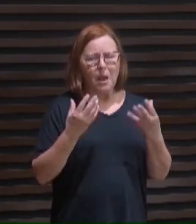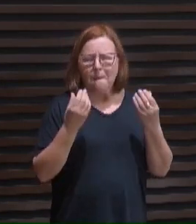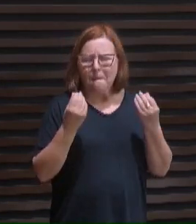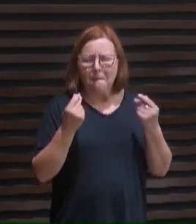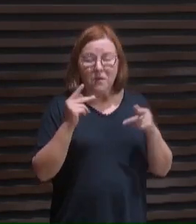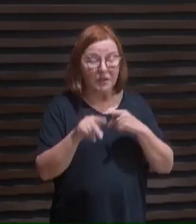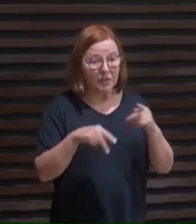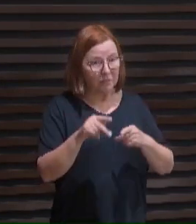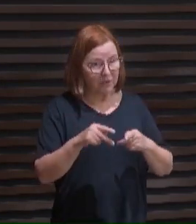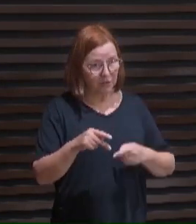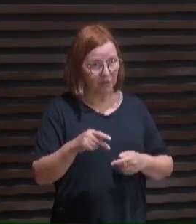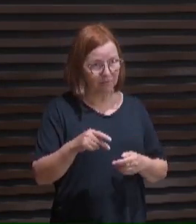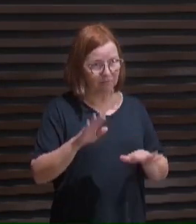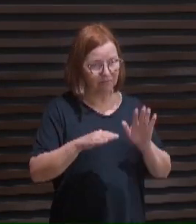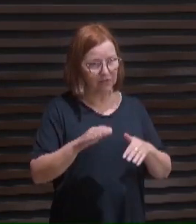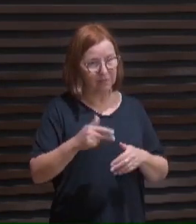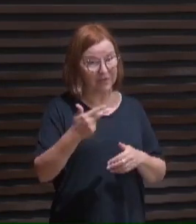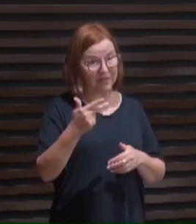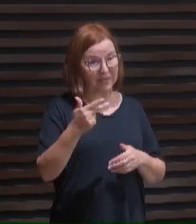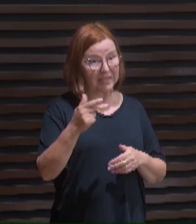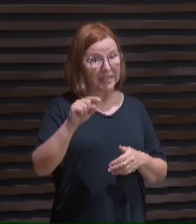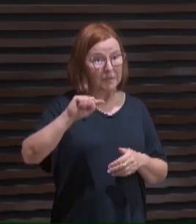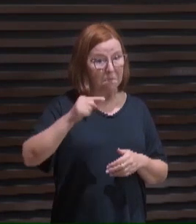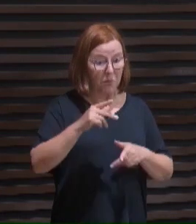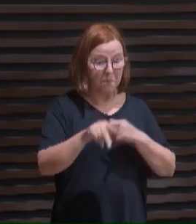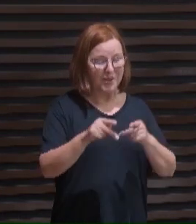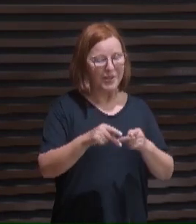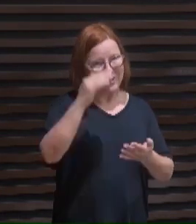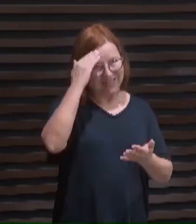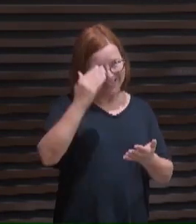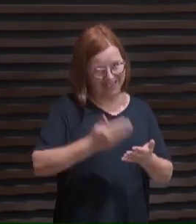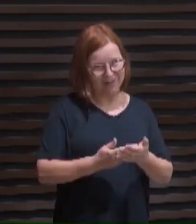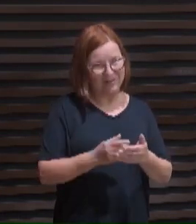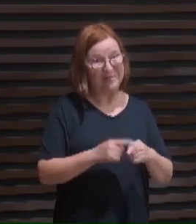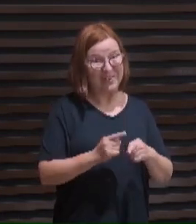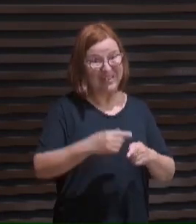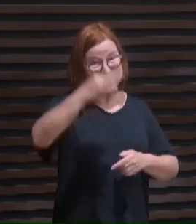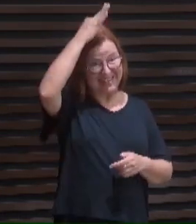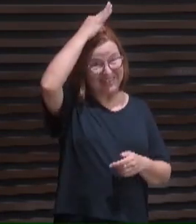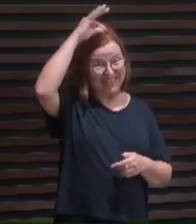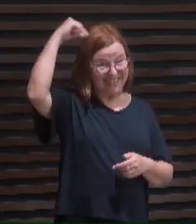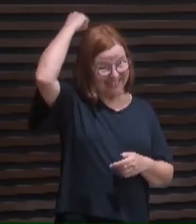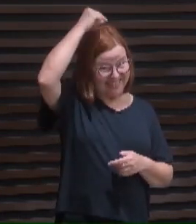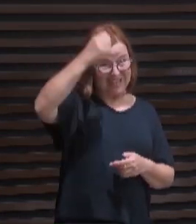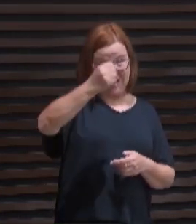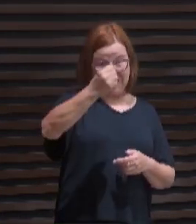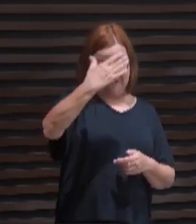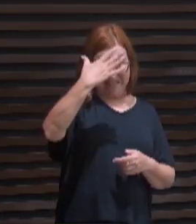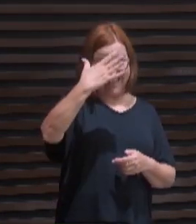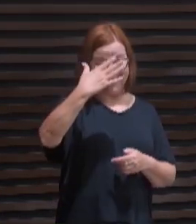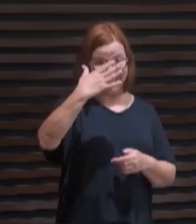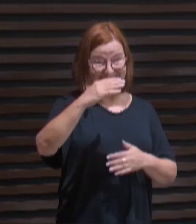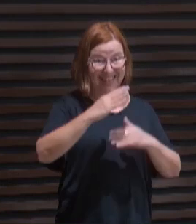de 3.000 pessoas creram, porque ali era a obra do Espírito Santo revelando o que Jesus veio fazer. E é isso